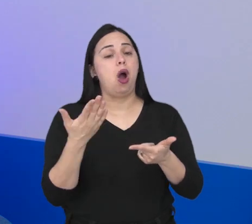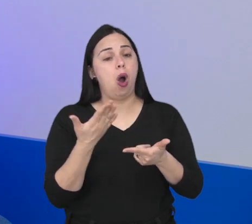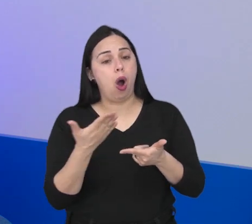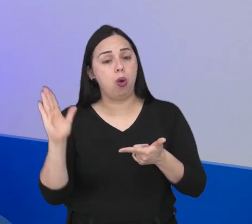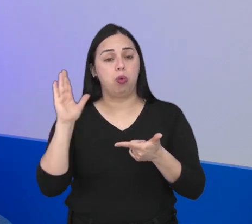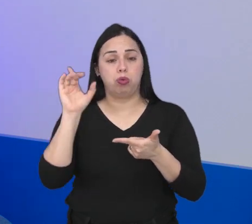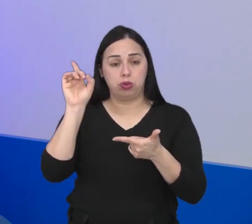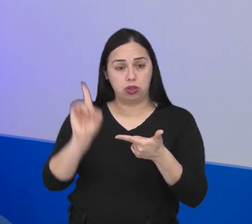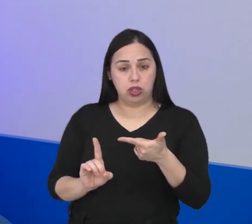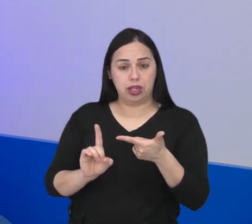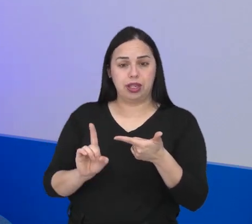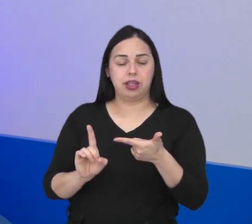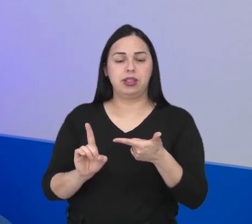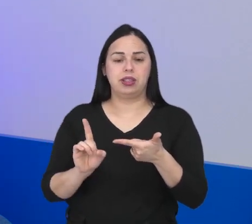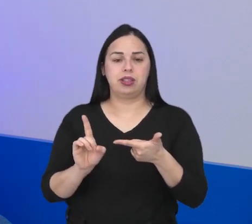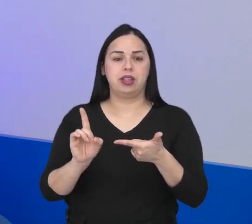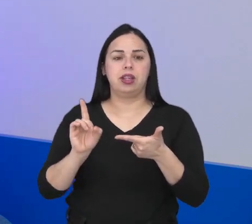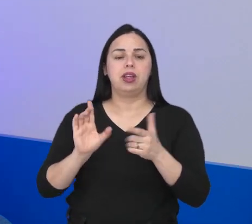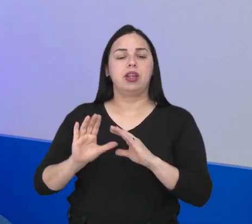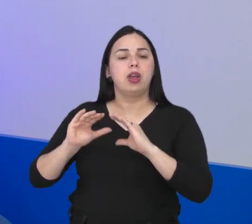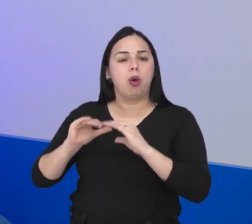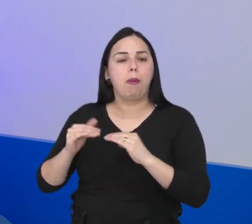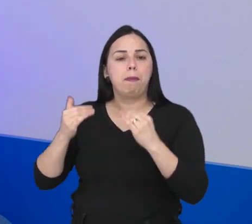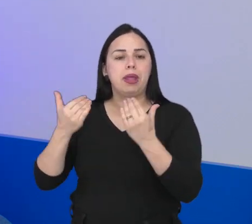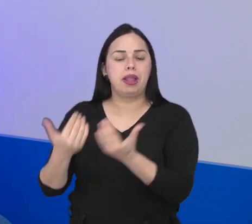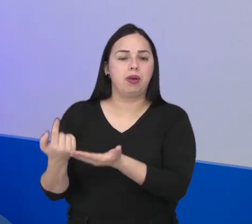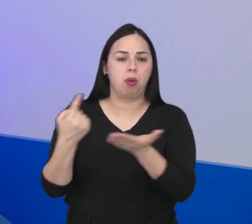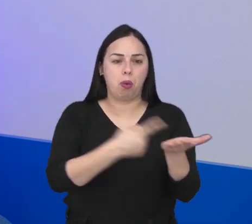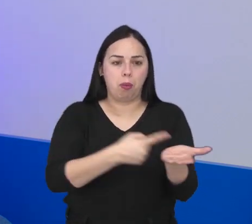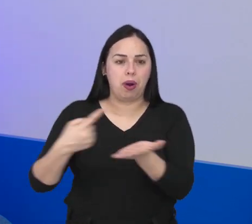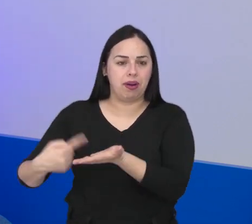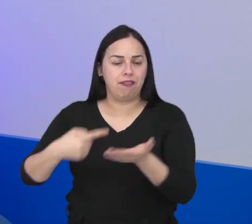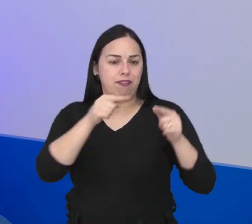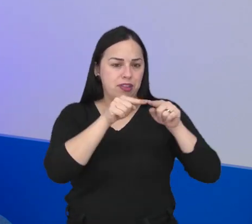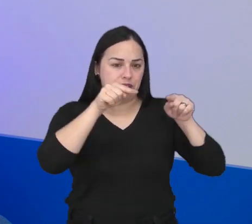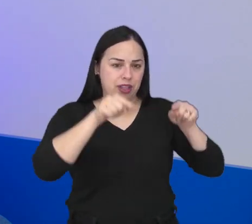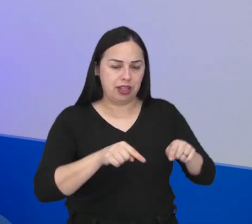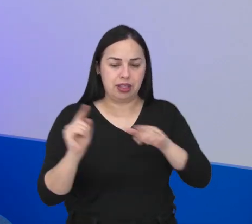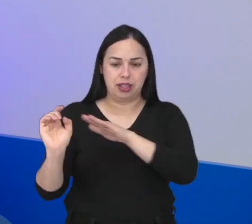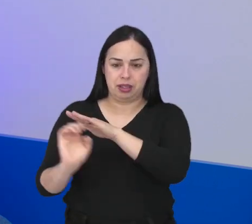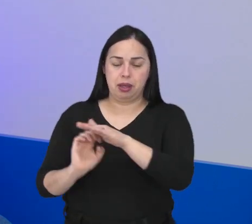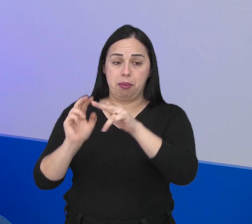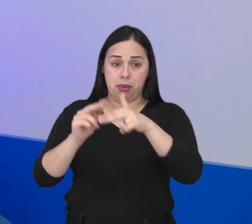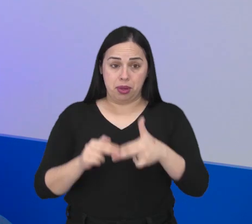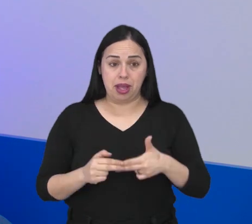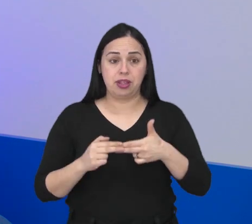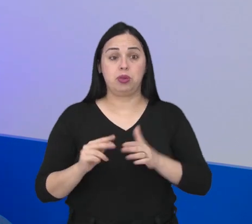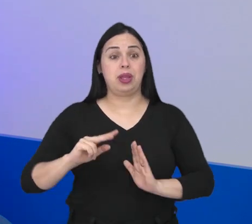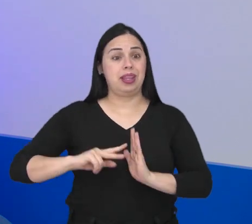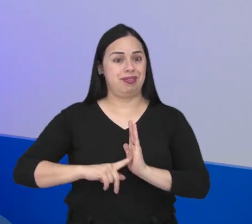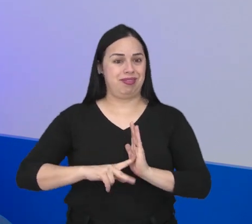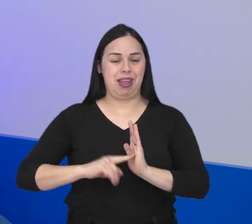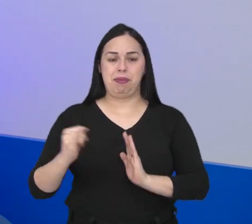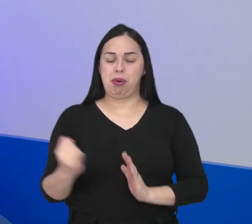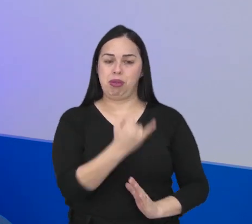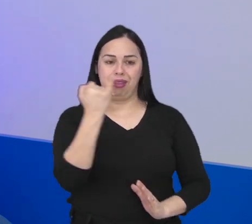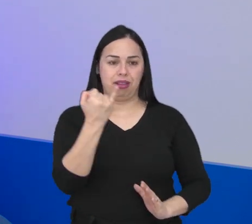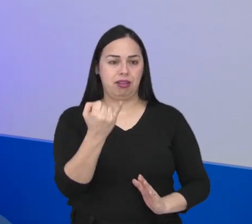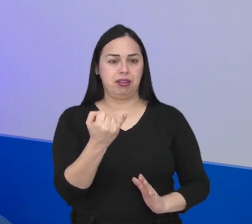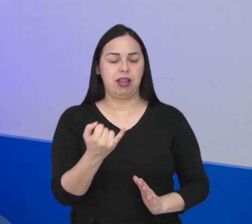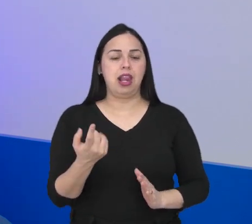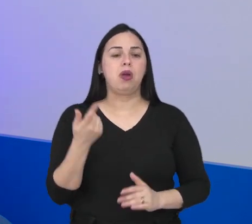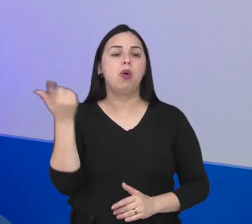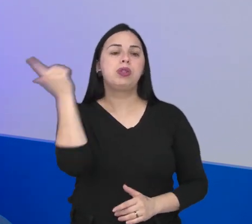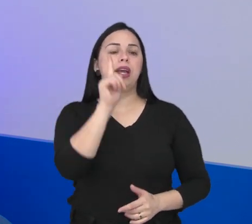alguns direitos que estão nas convenções coletivas de trabalho, e aí está a importância do sindicato, porque